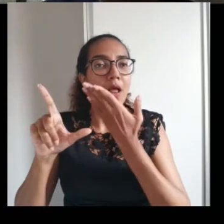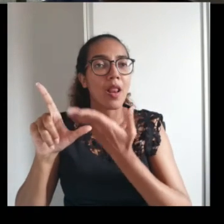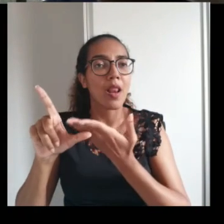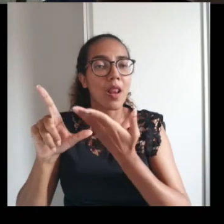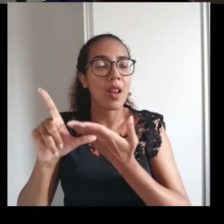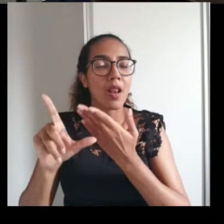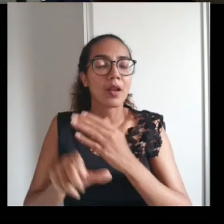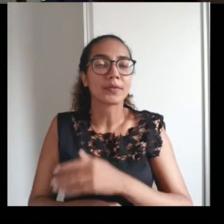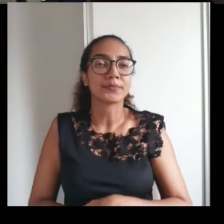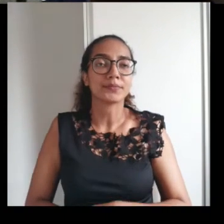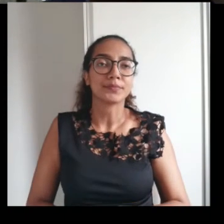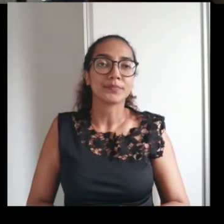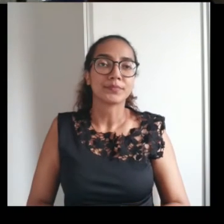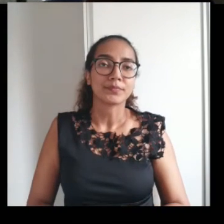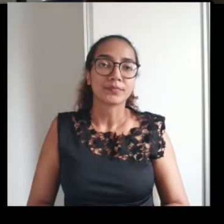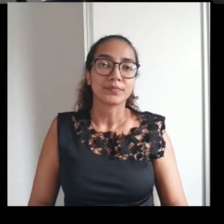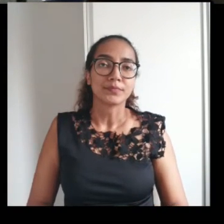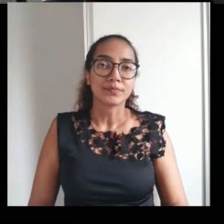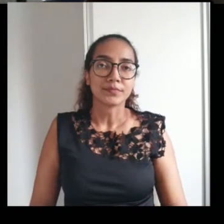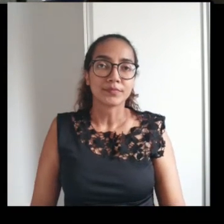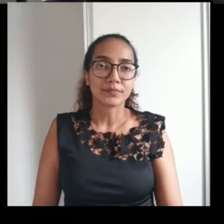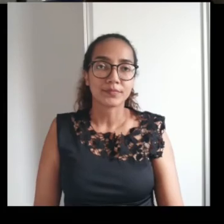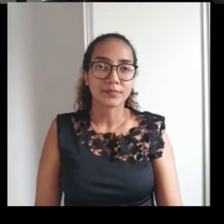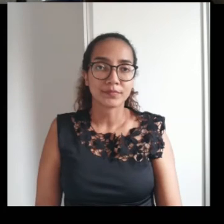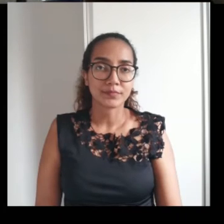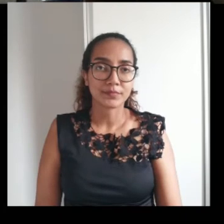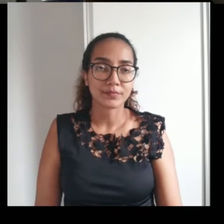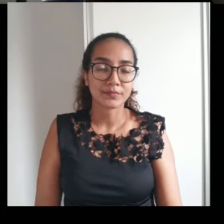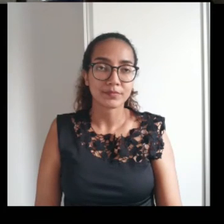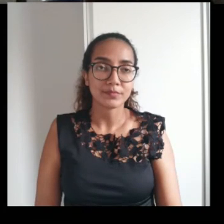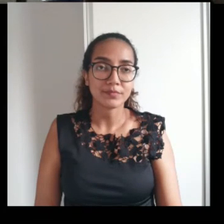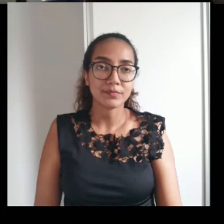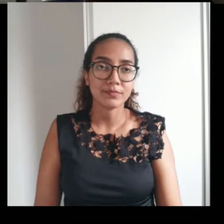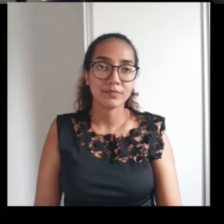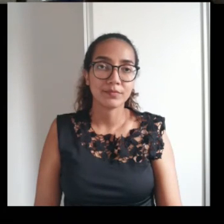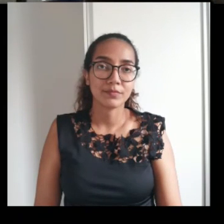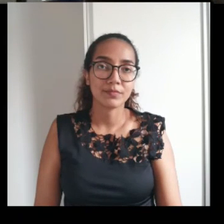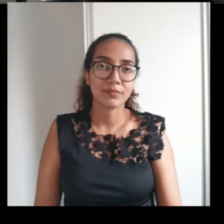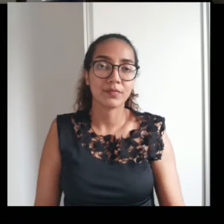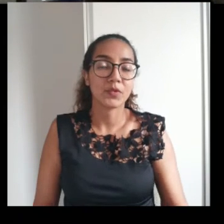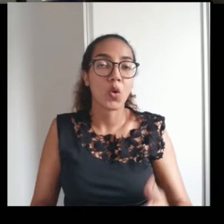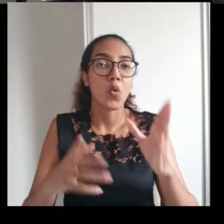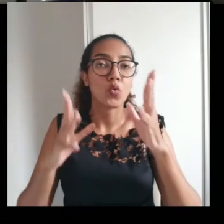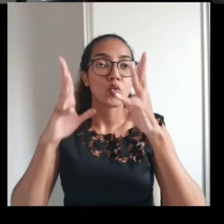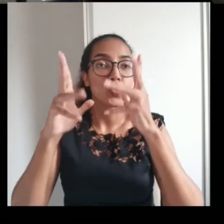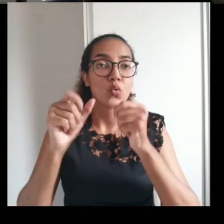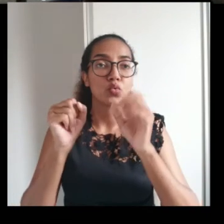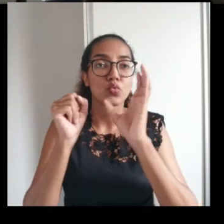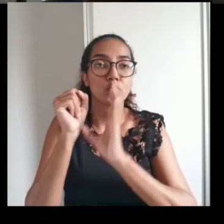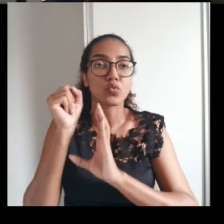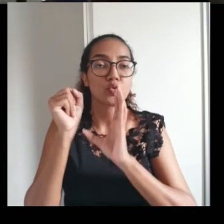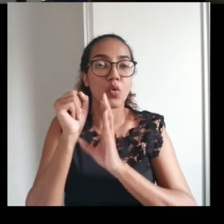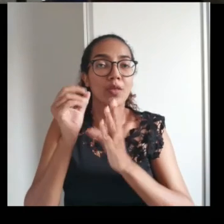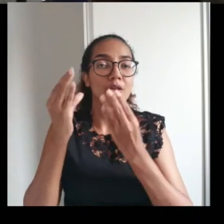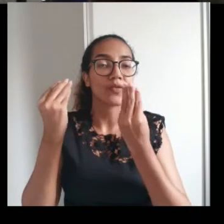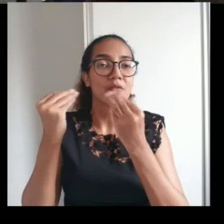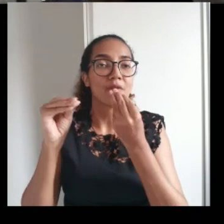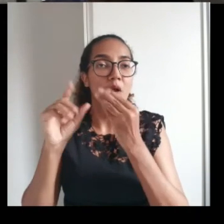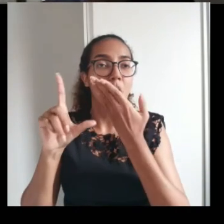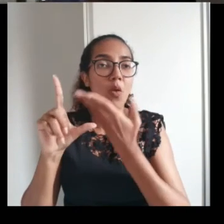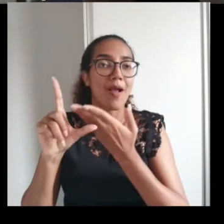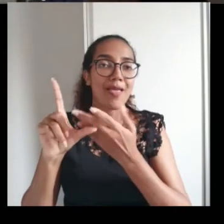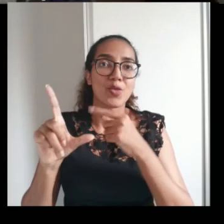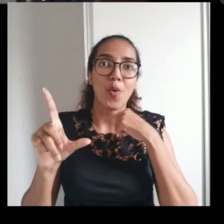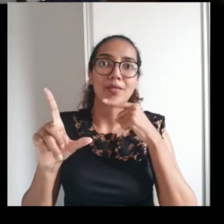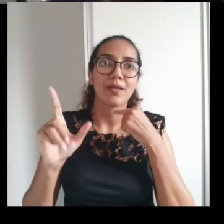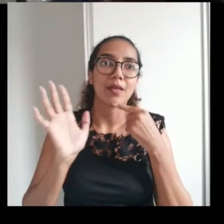Enfim, a gente disponibiliza todos esses códigos aí, né? Tá aqui mostrando tudo, mas no fim